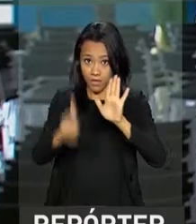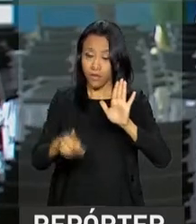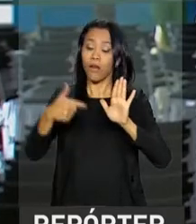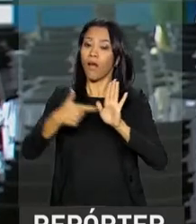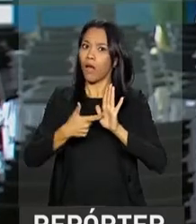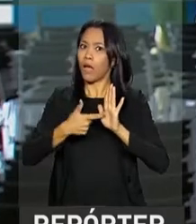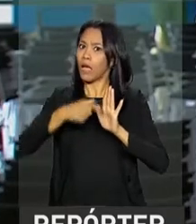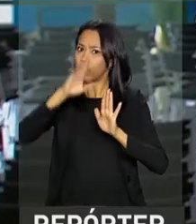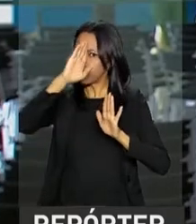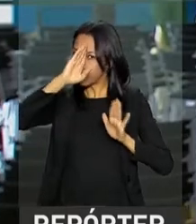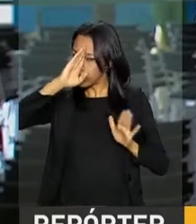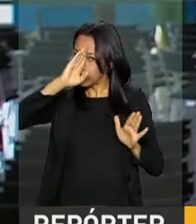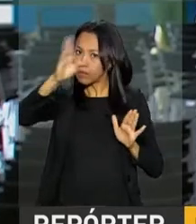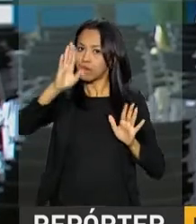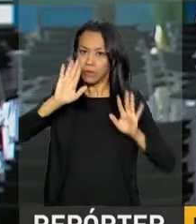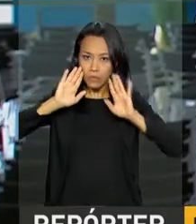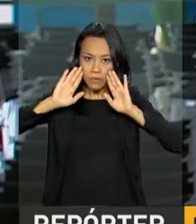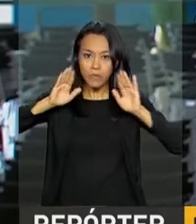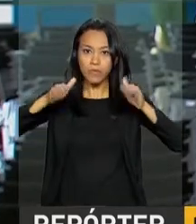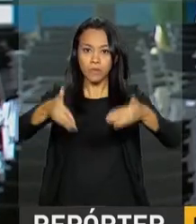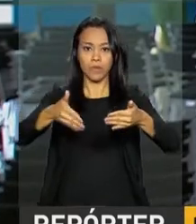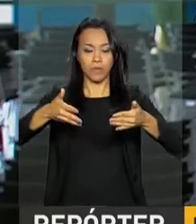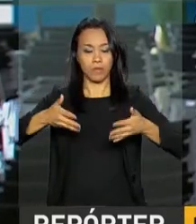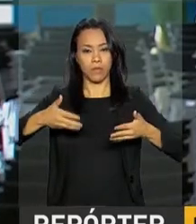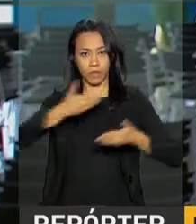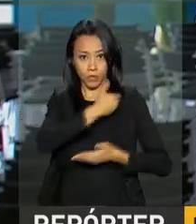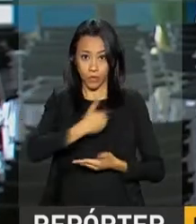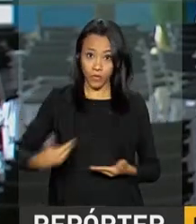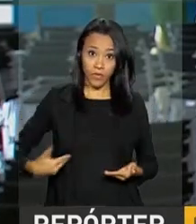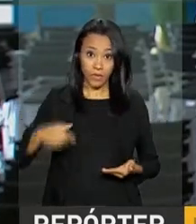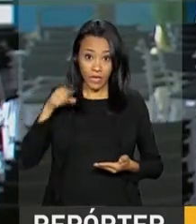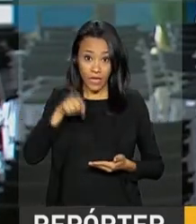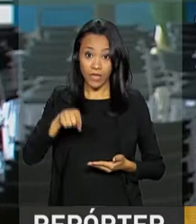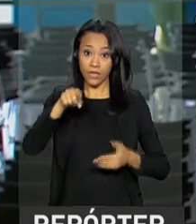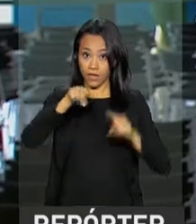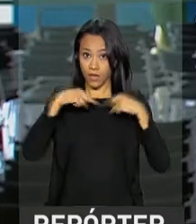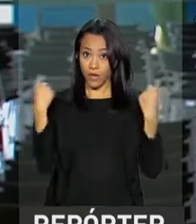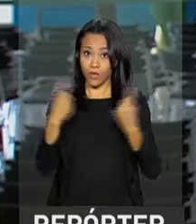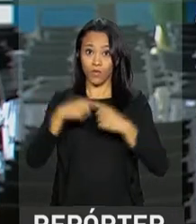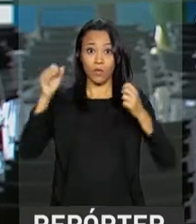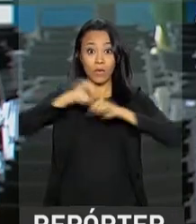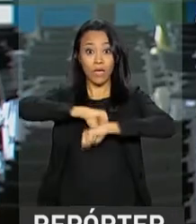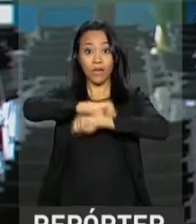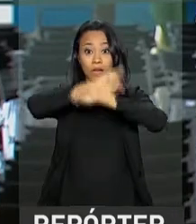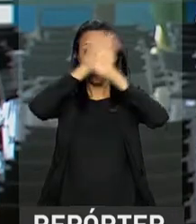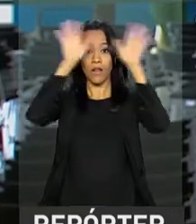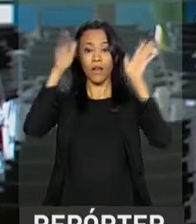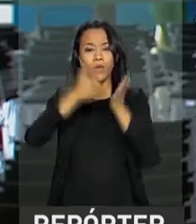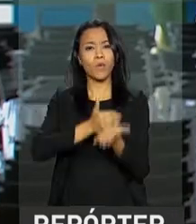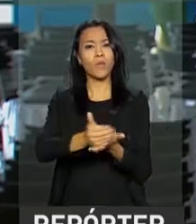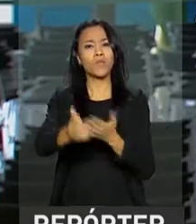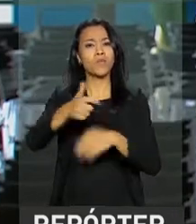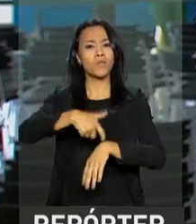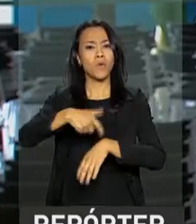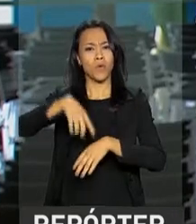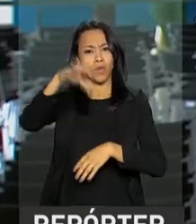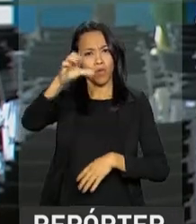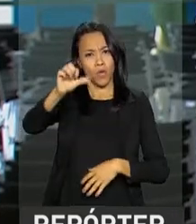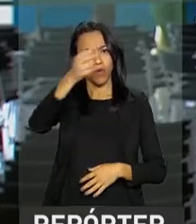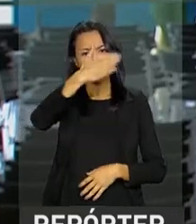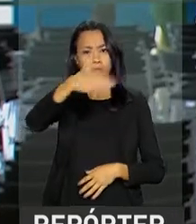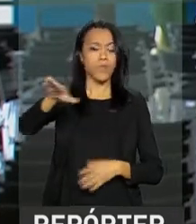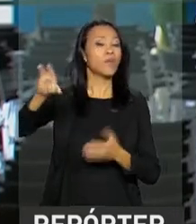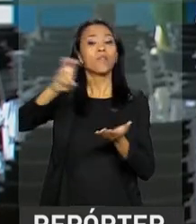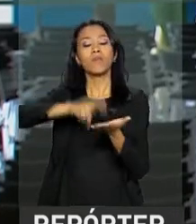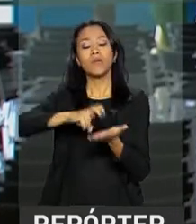prioridade para o governo isso ficou claro nessa reunião que foi realizada começou por volta das nove e meia da manhã e terminou às